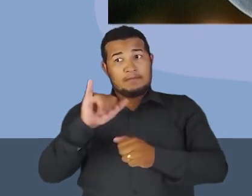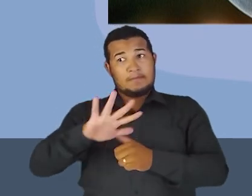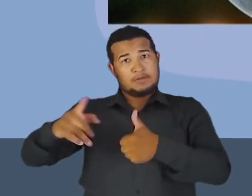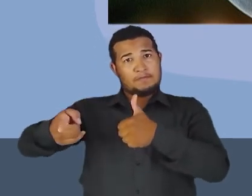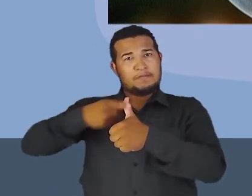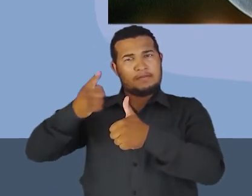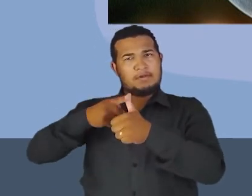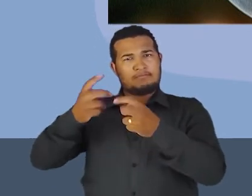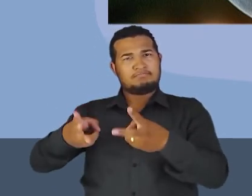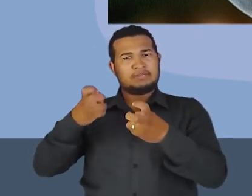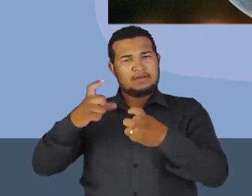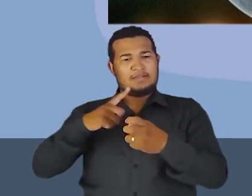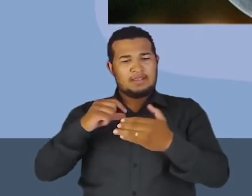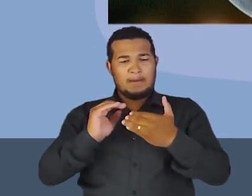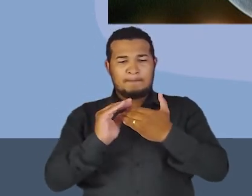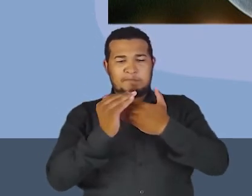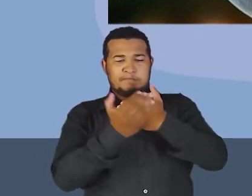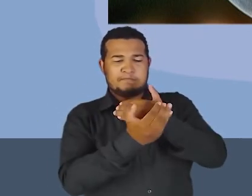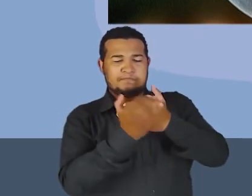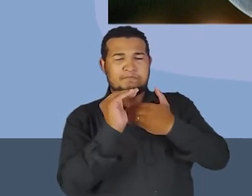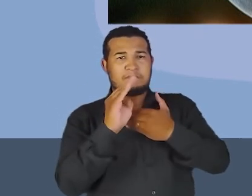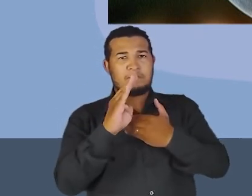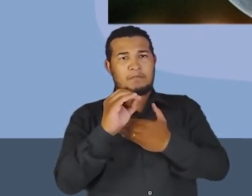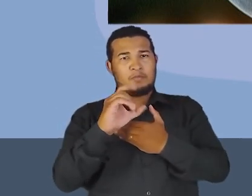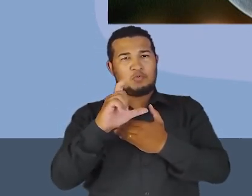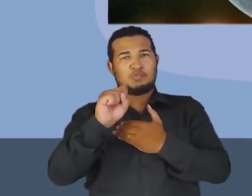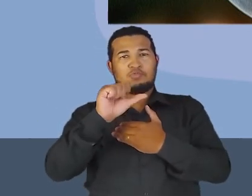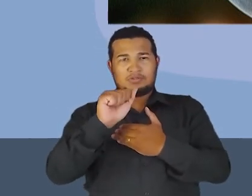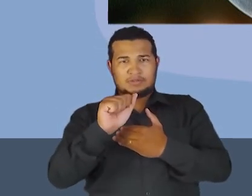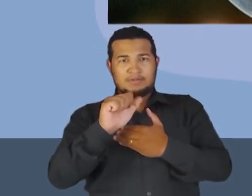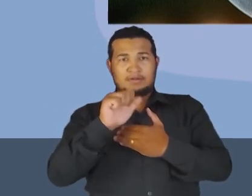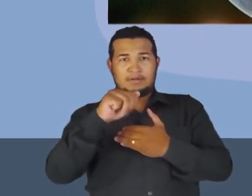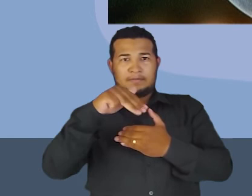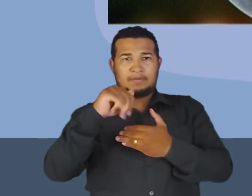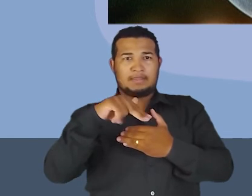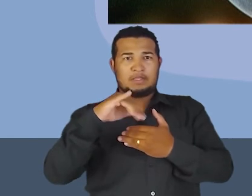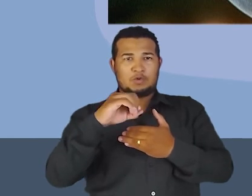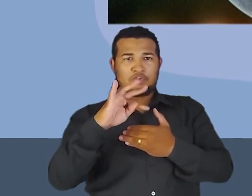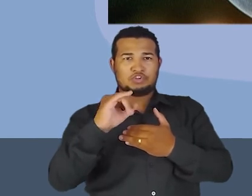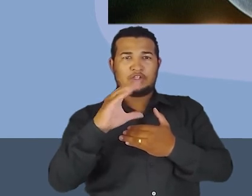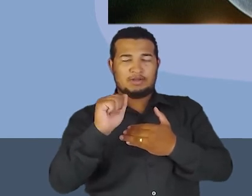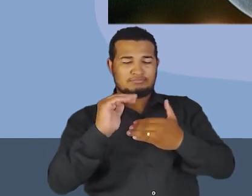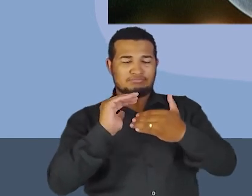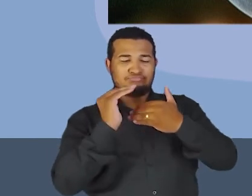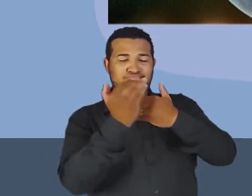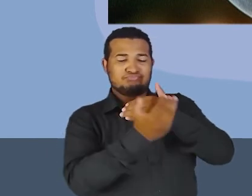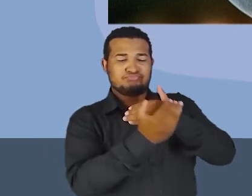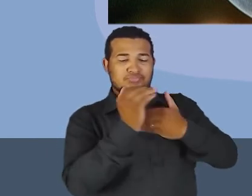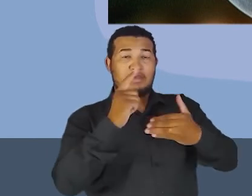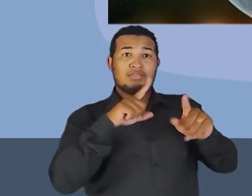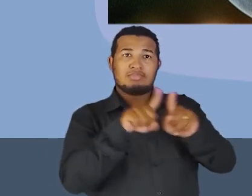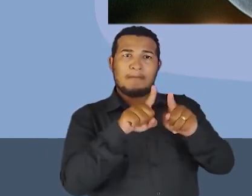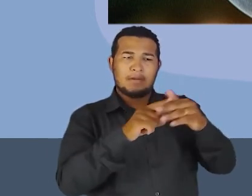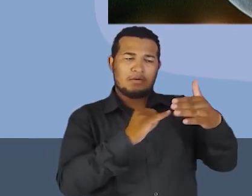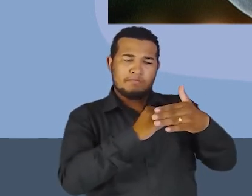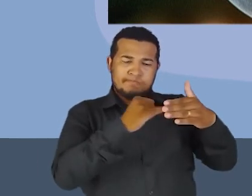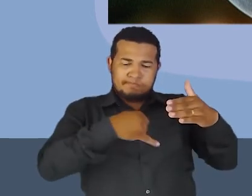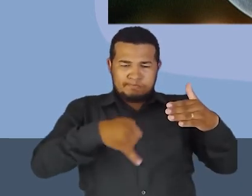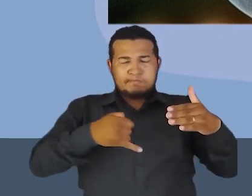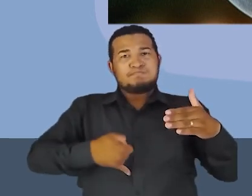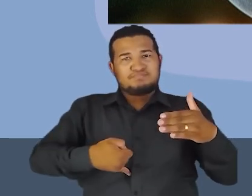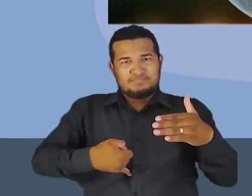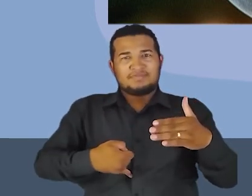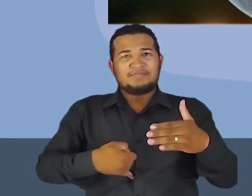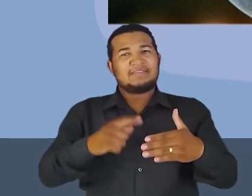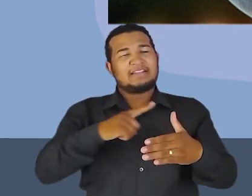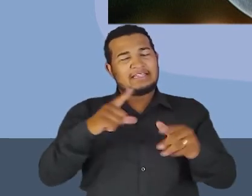você pode perceber a bolsa amniótica bem desenvolvida, a placenta na parte superior e o cordão umbilical formado por 2